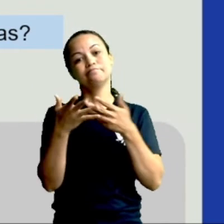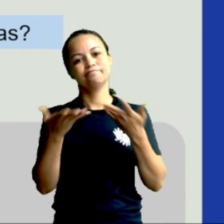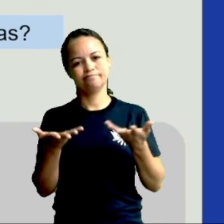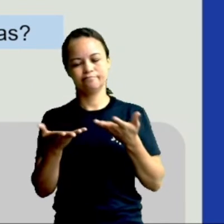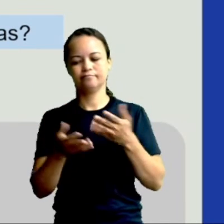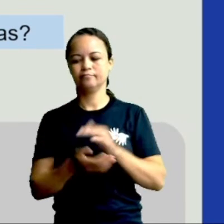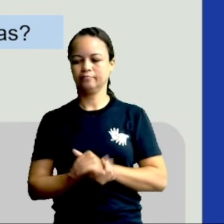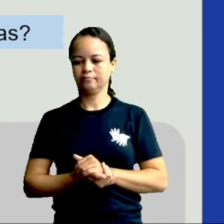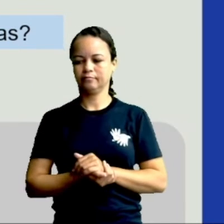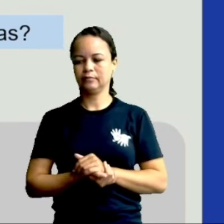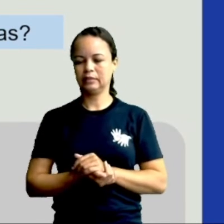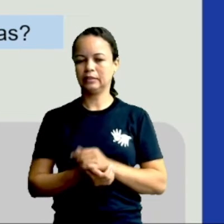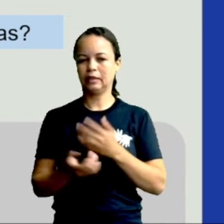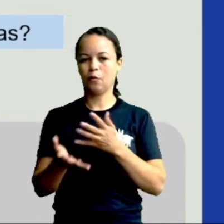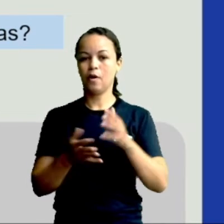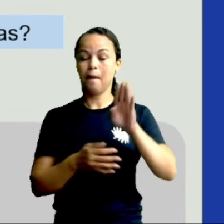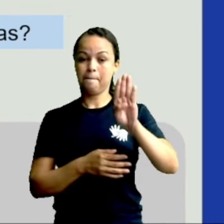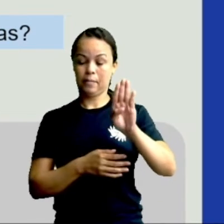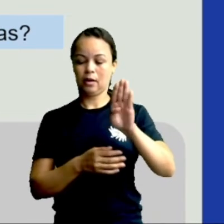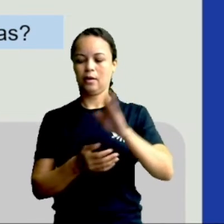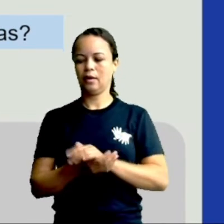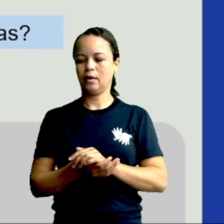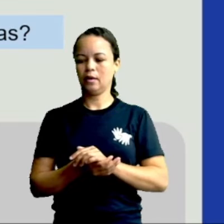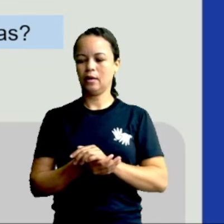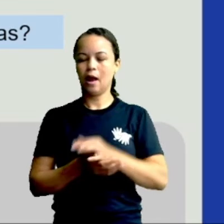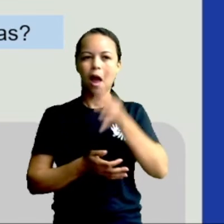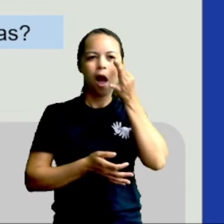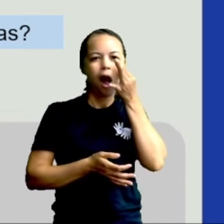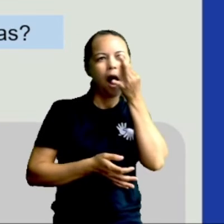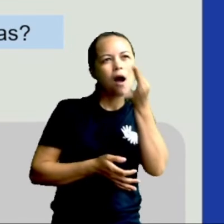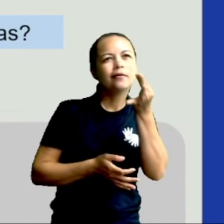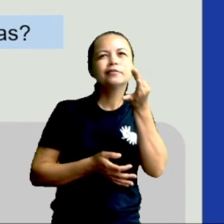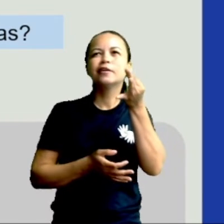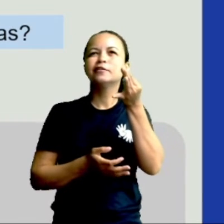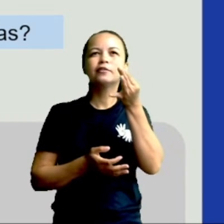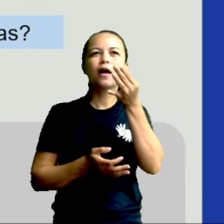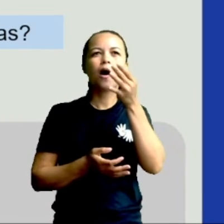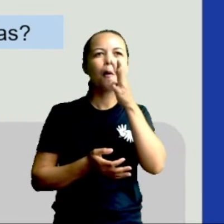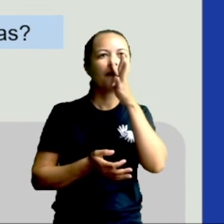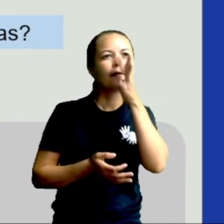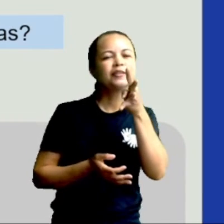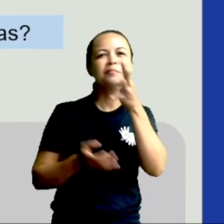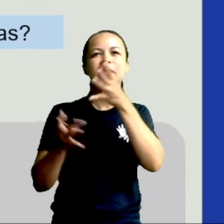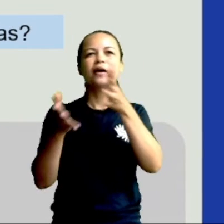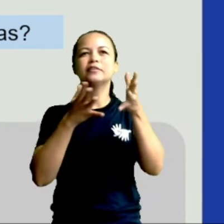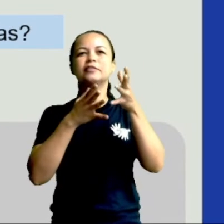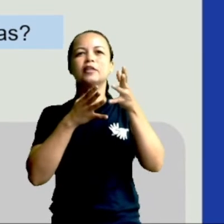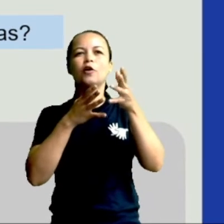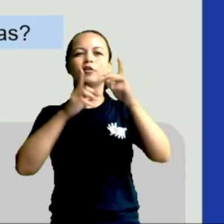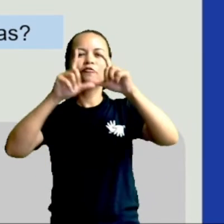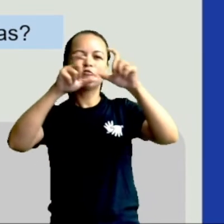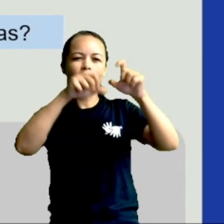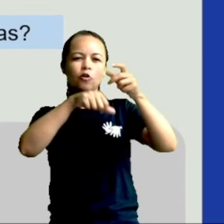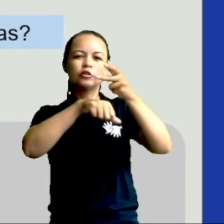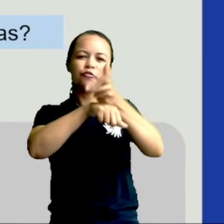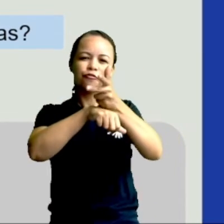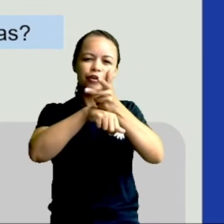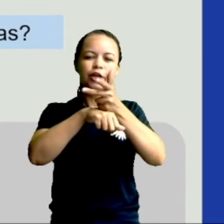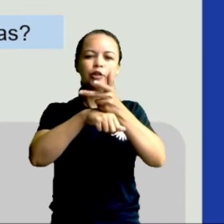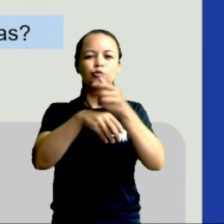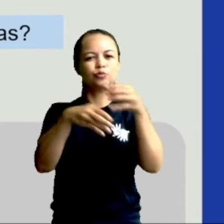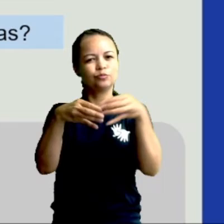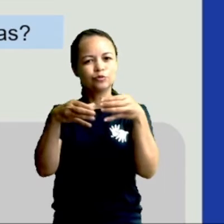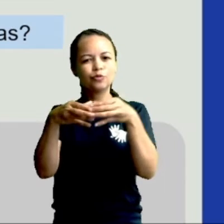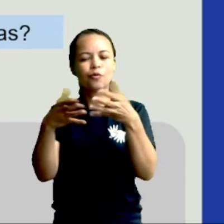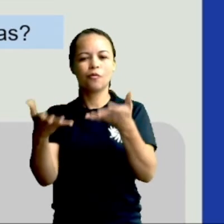O que mais chamou a atenção ou a admiração nas fotos e no vídeo da turma? C. Você